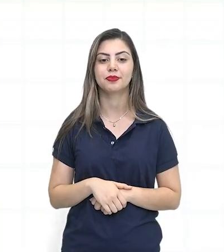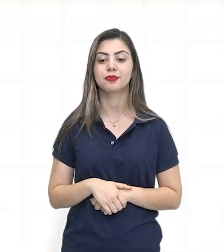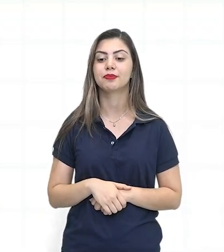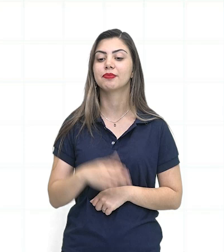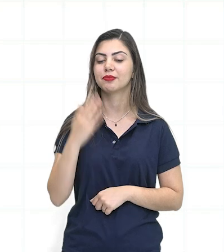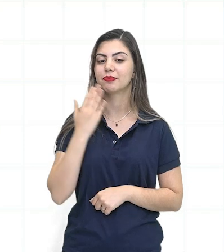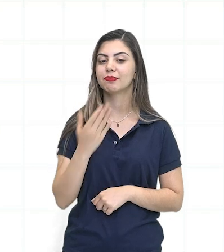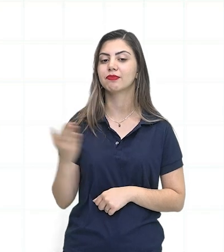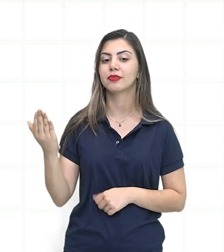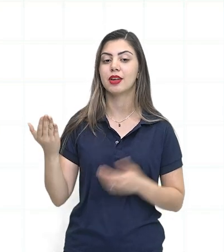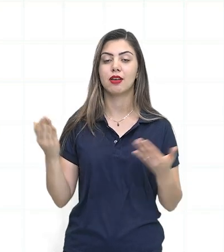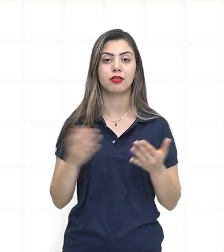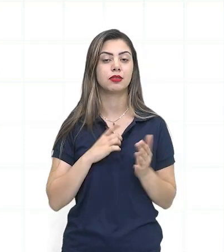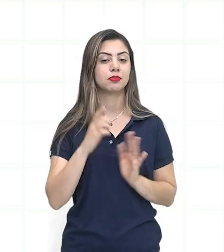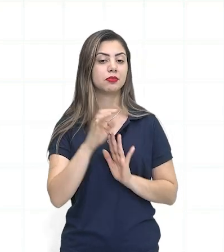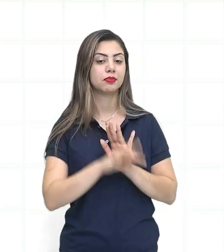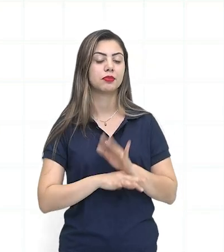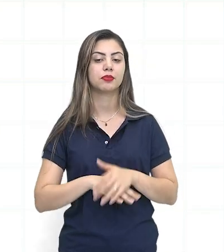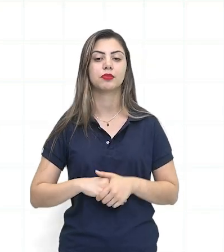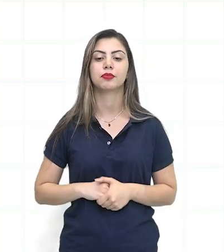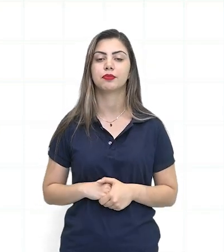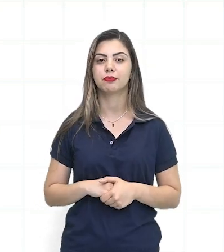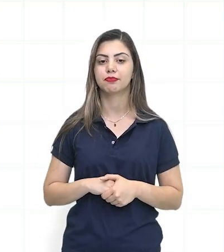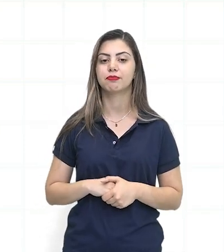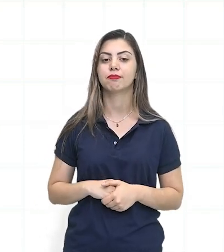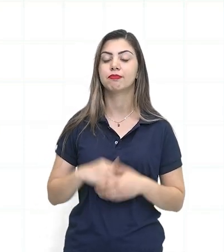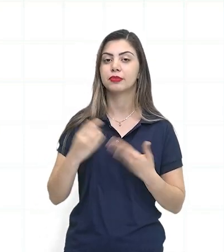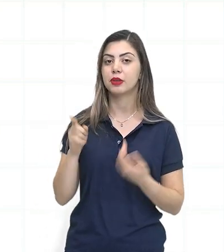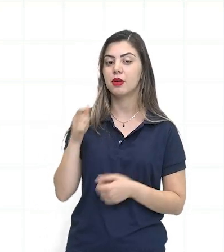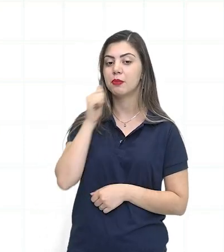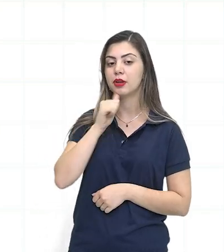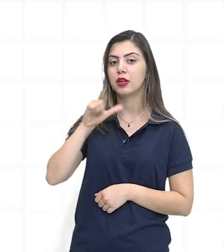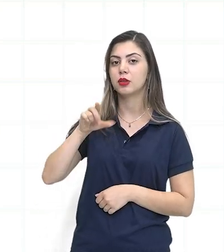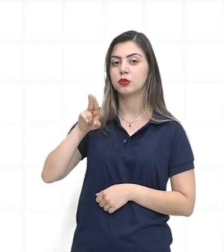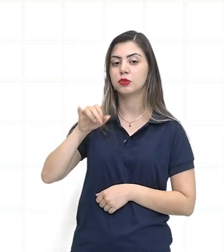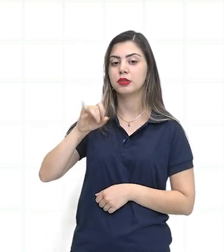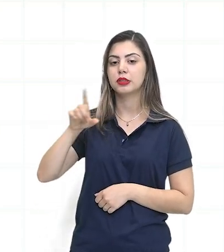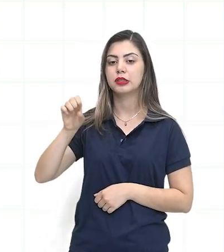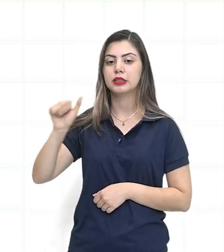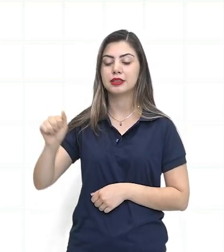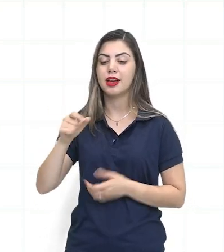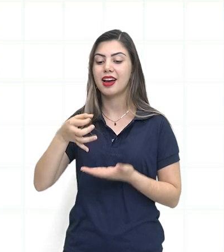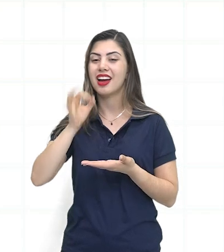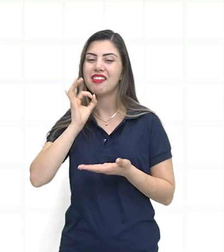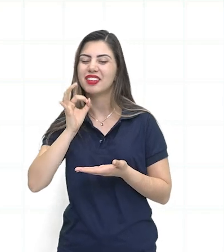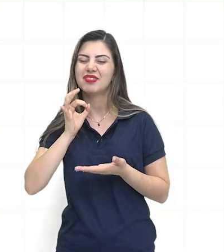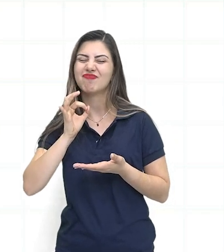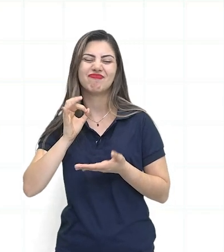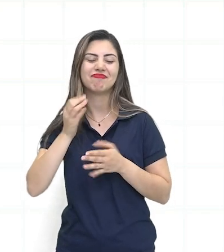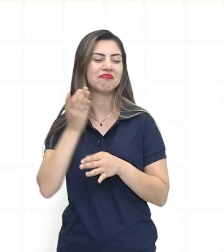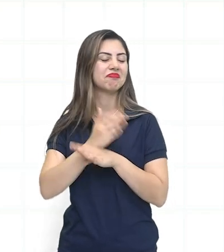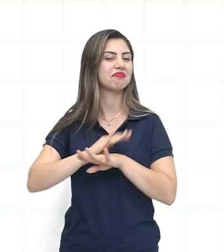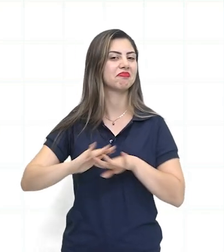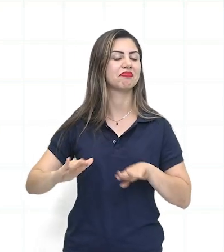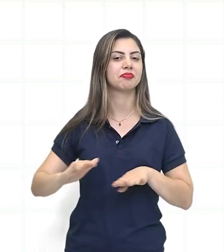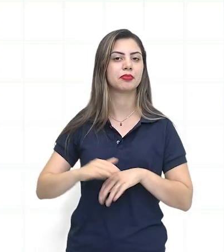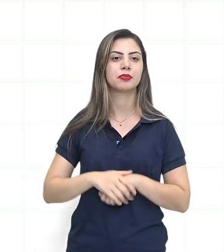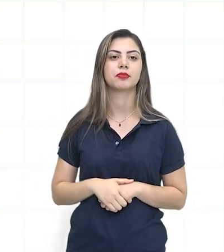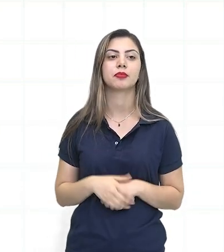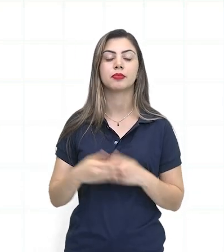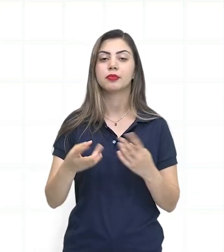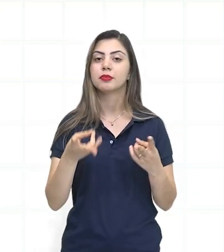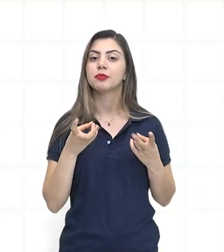tenho, então, esse texto aqui. No exemplo 1. Luísa parou de tomar café. Então, veja